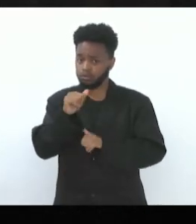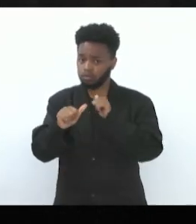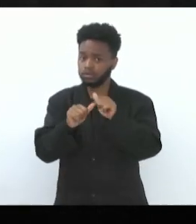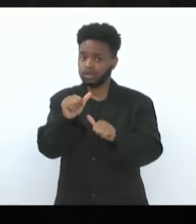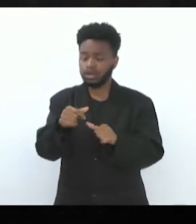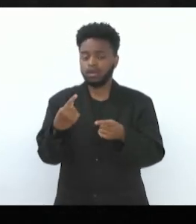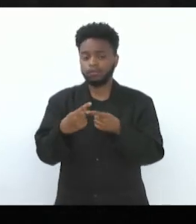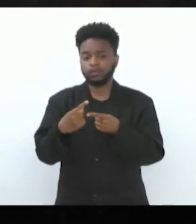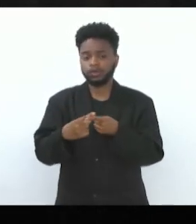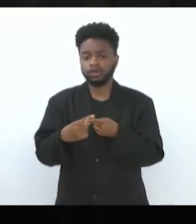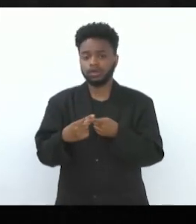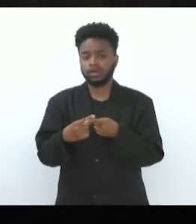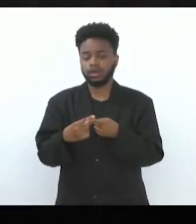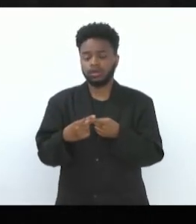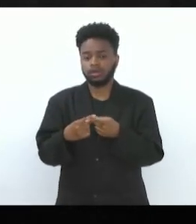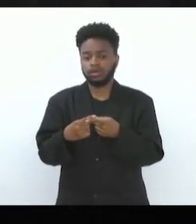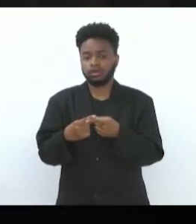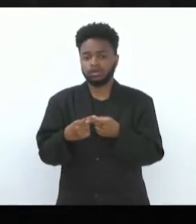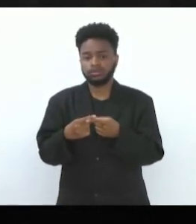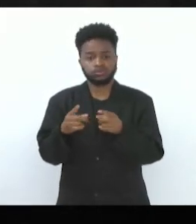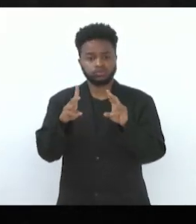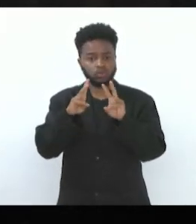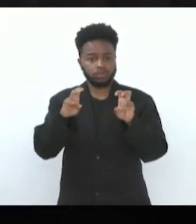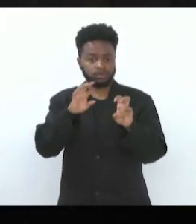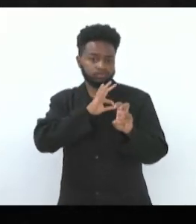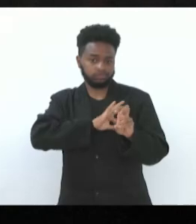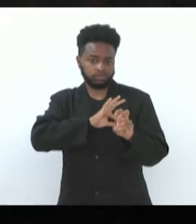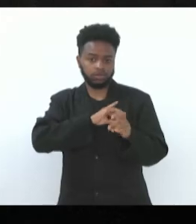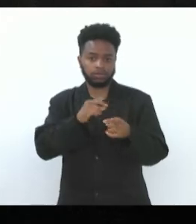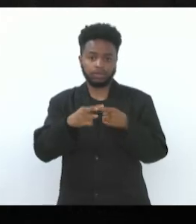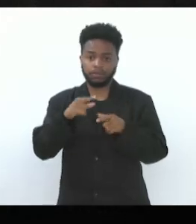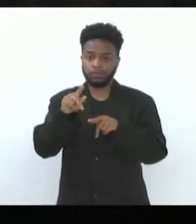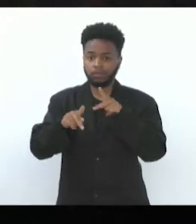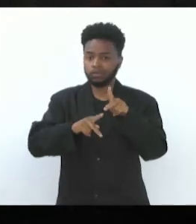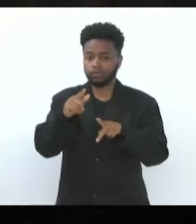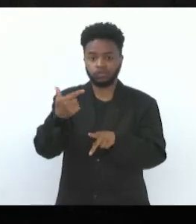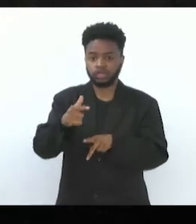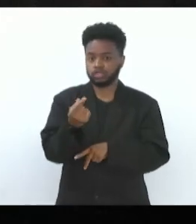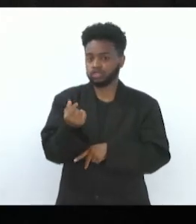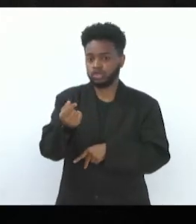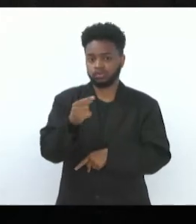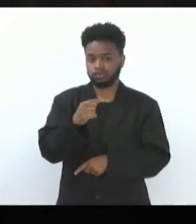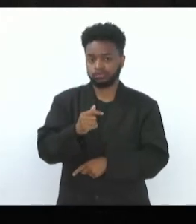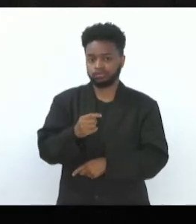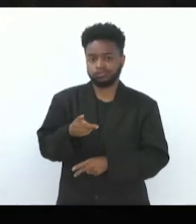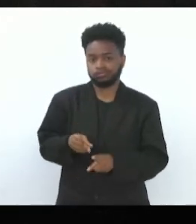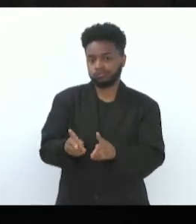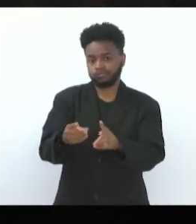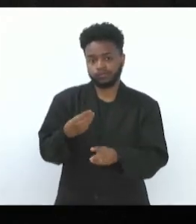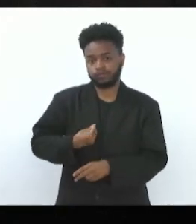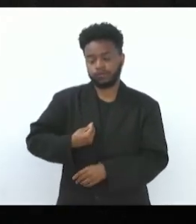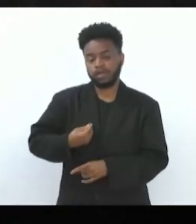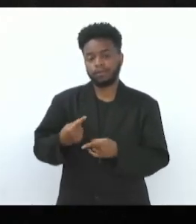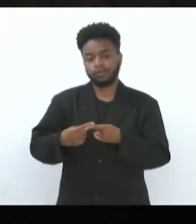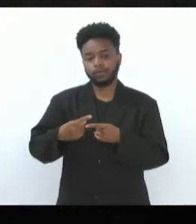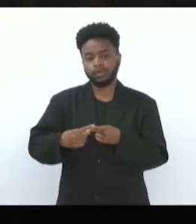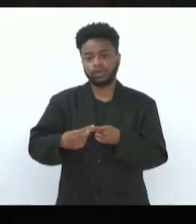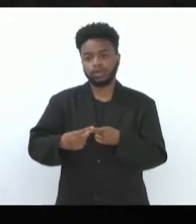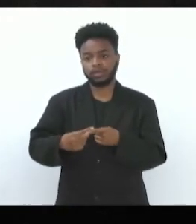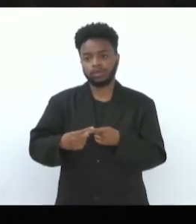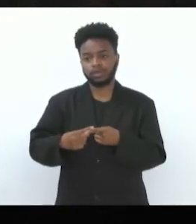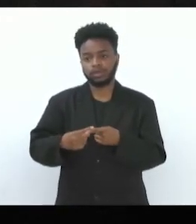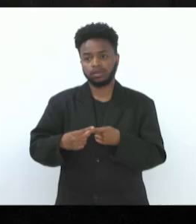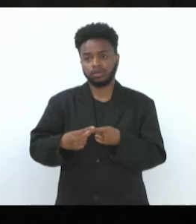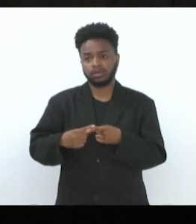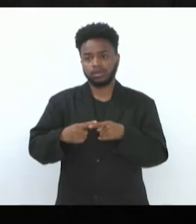Ainda mais com a situação de renda, né, que a população não tem renda para sobreviver. menor índice de desemprego no país,